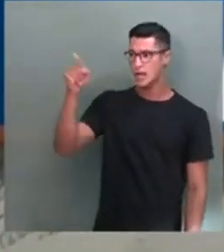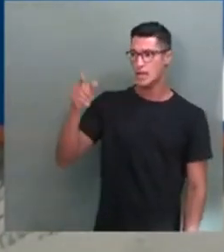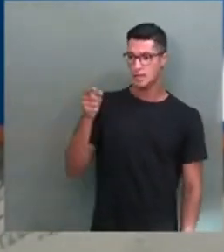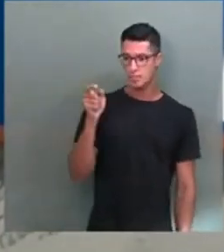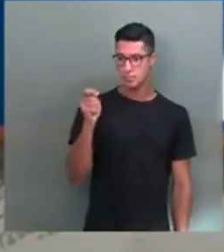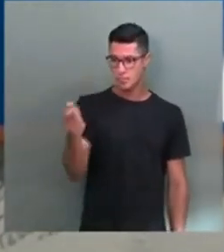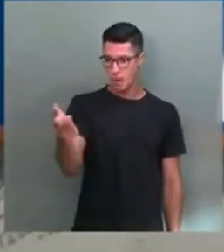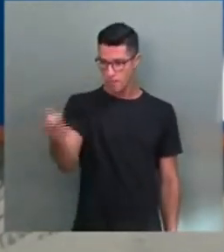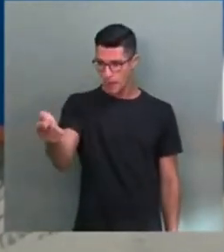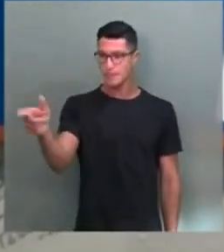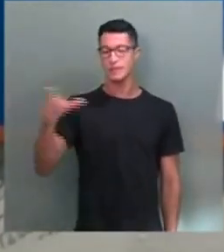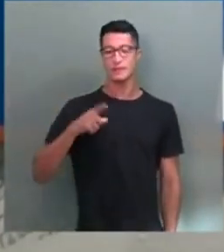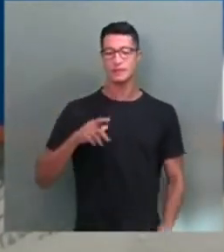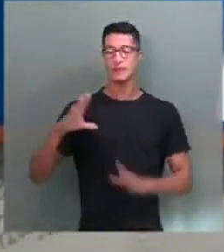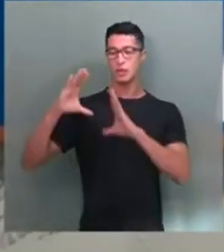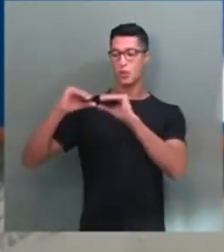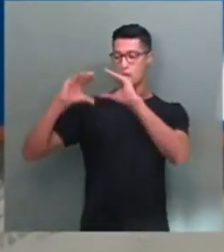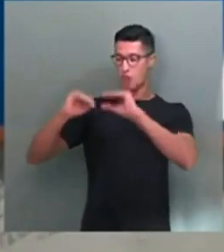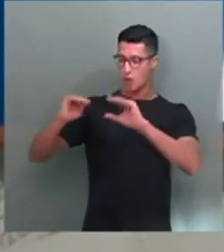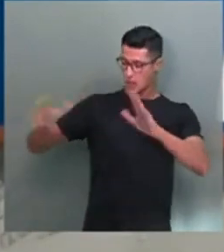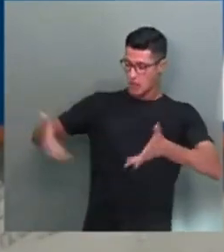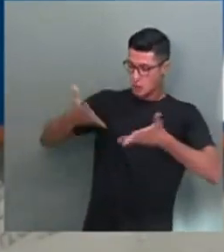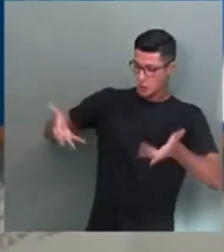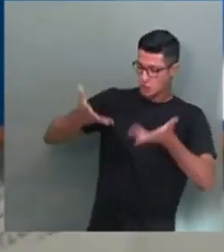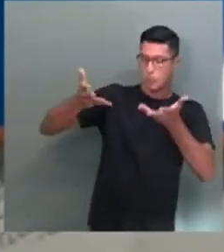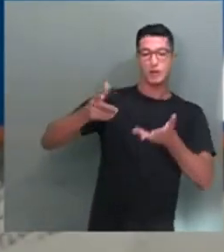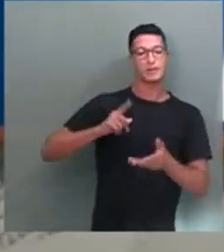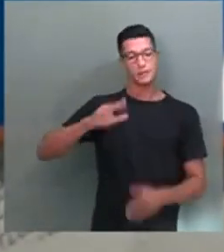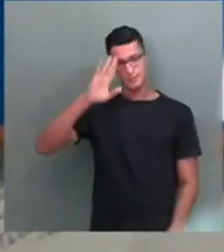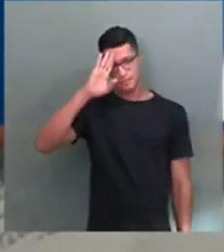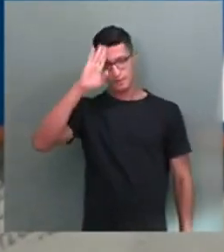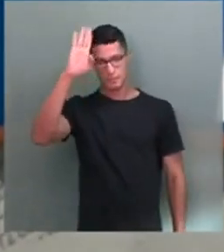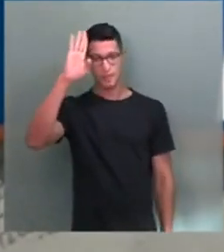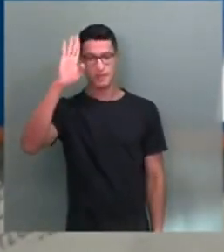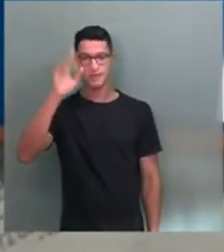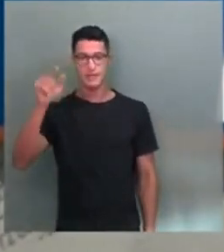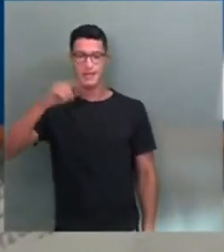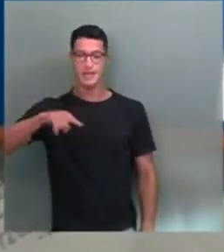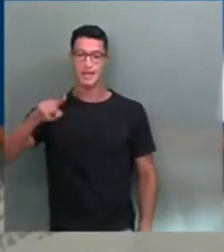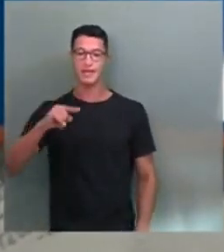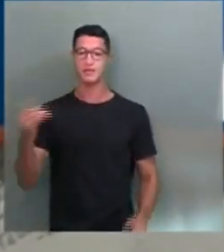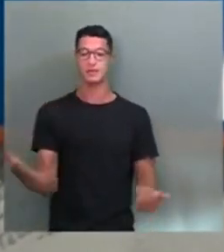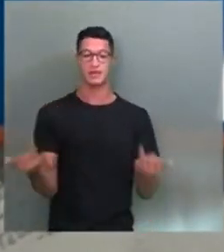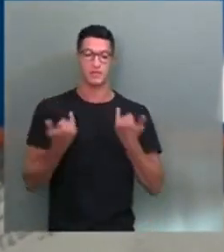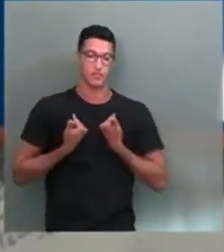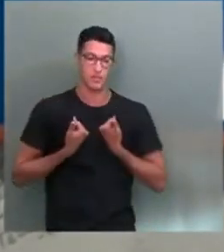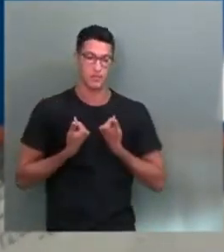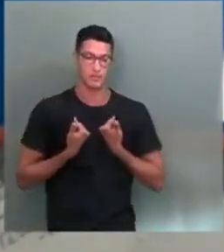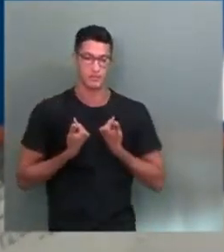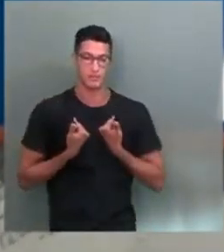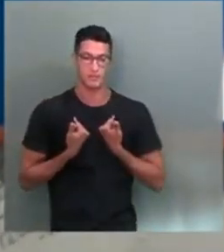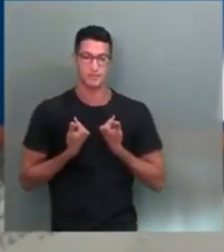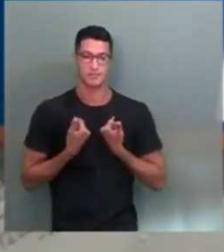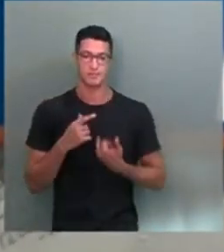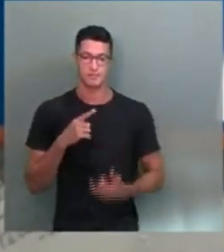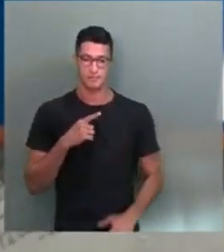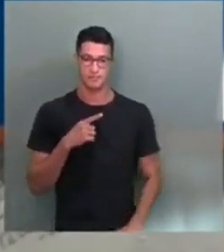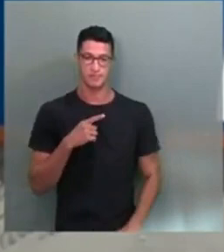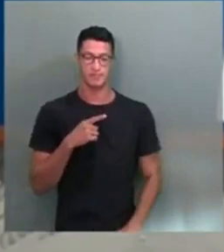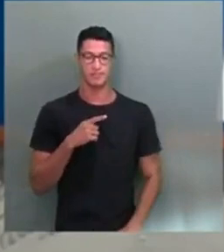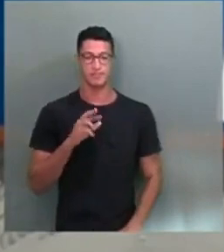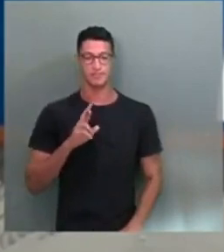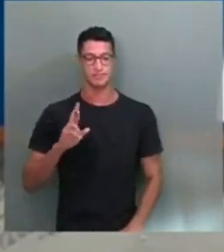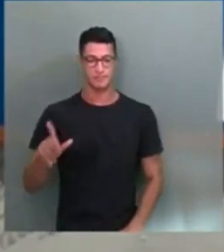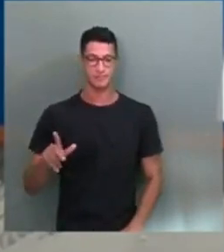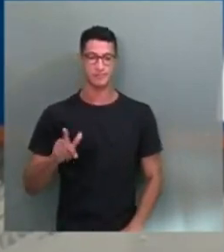nos conforta, ele nos estimula e, principalmente, ele nos informa. Existe, então, uma